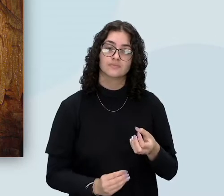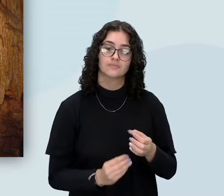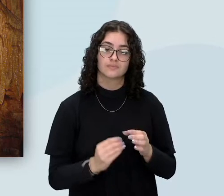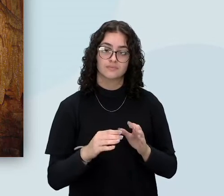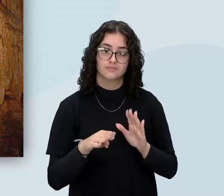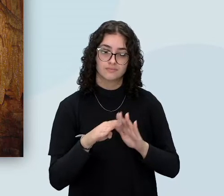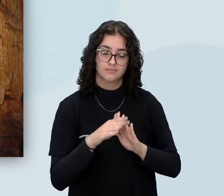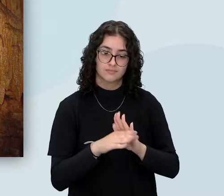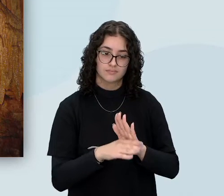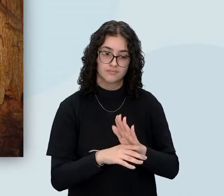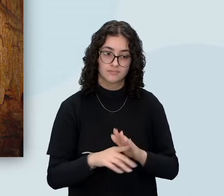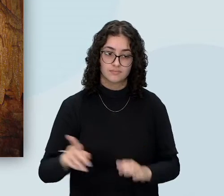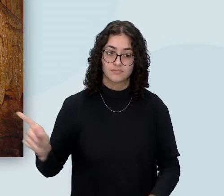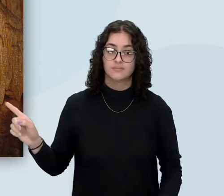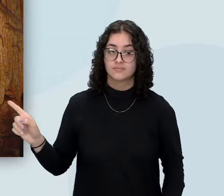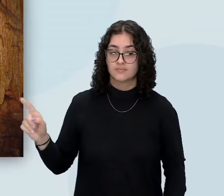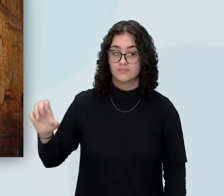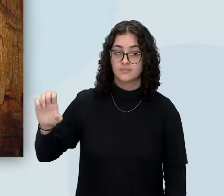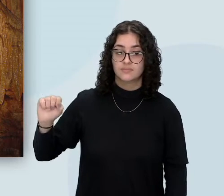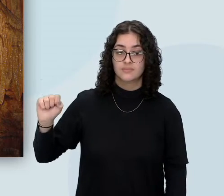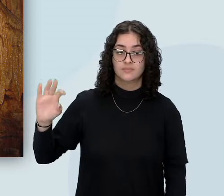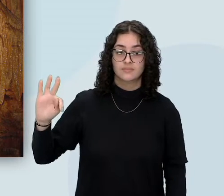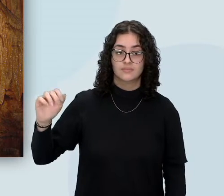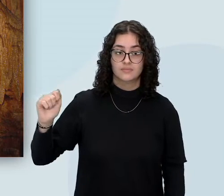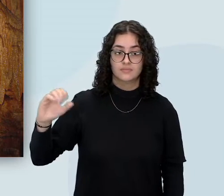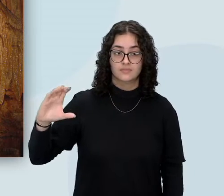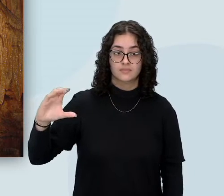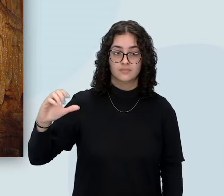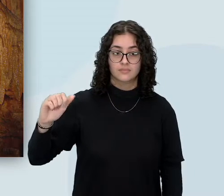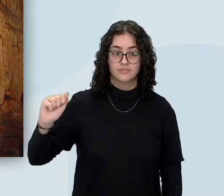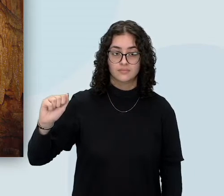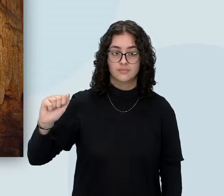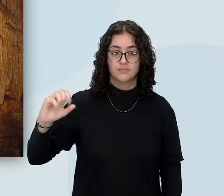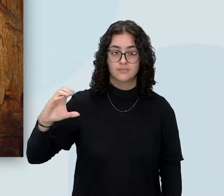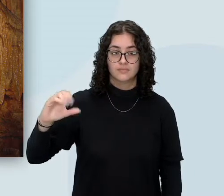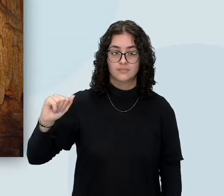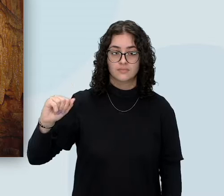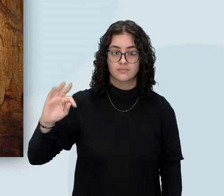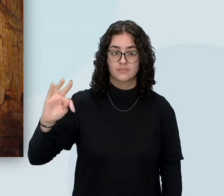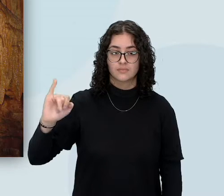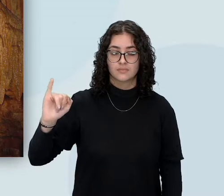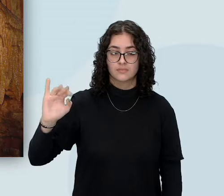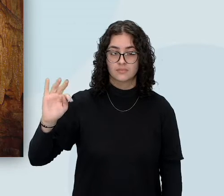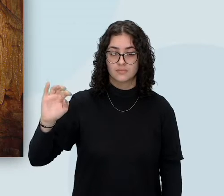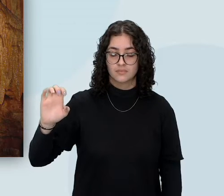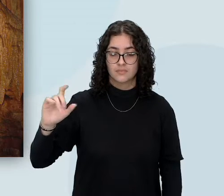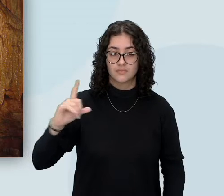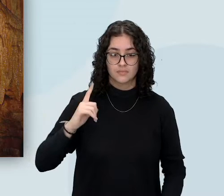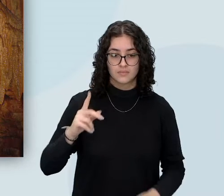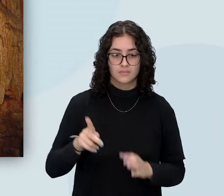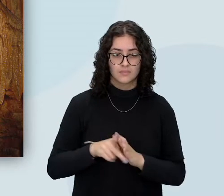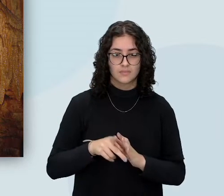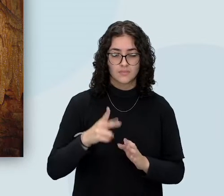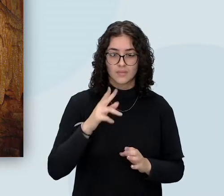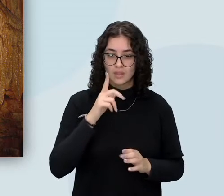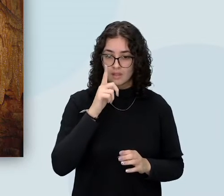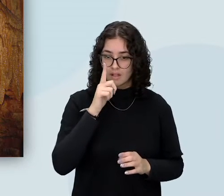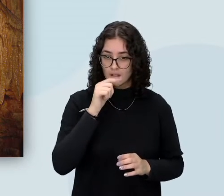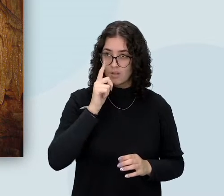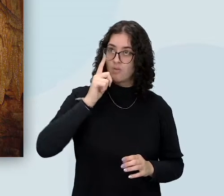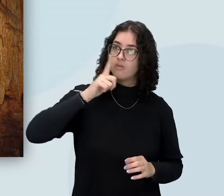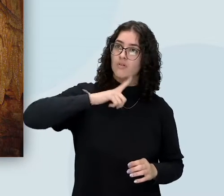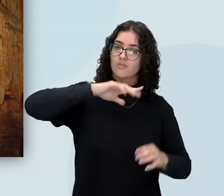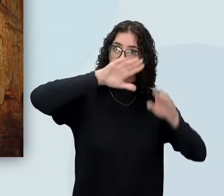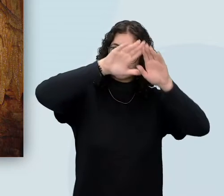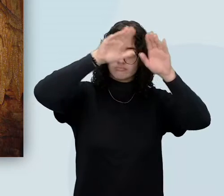As estalactites, por exemplo, elas têm uma forma cônica, elas são formadas por gotículas de água que escorrem do